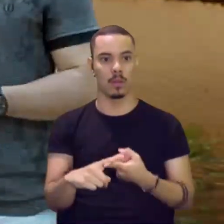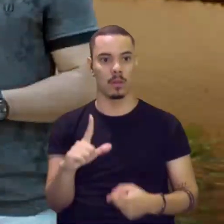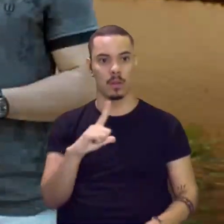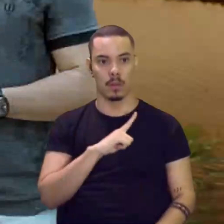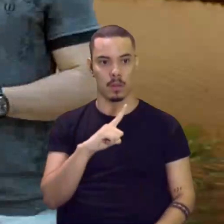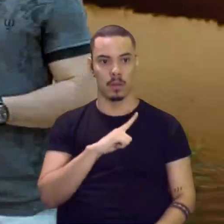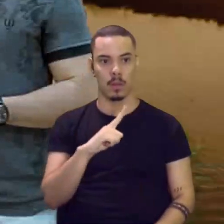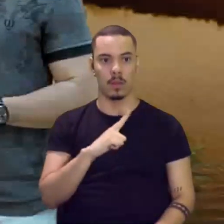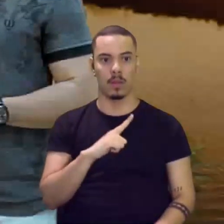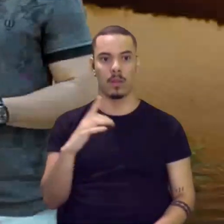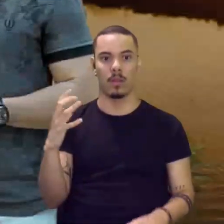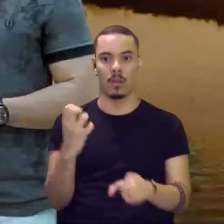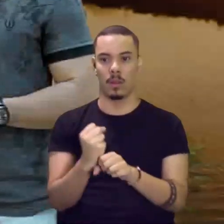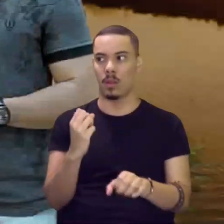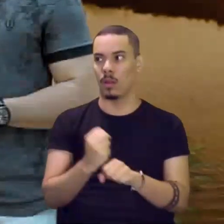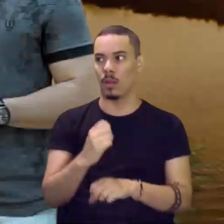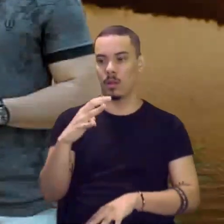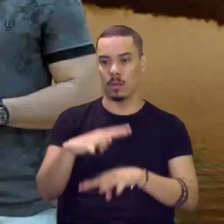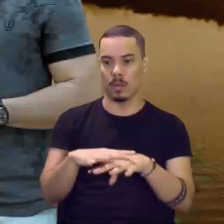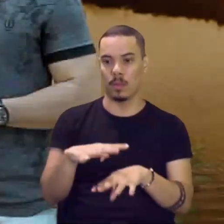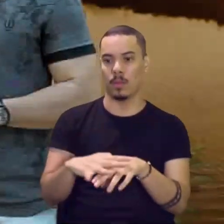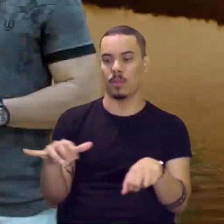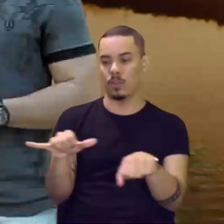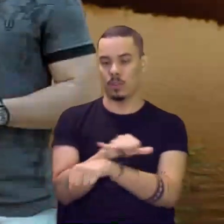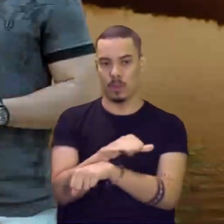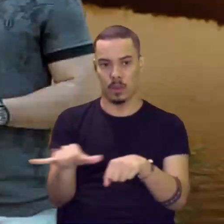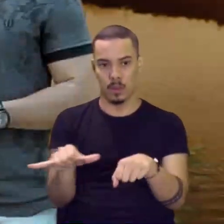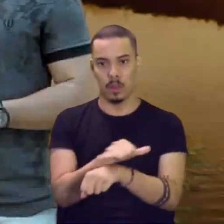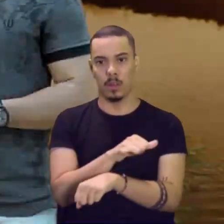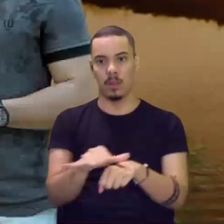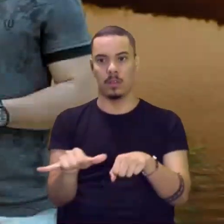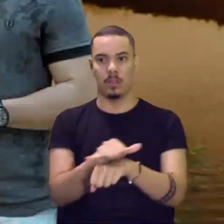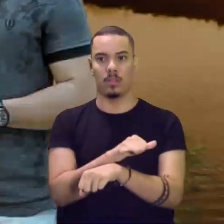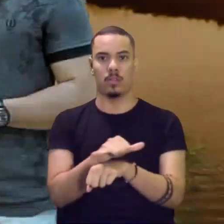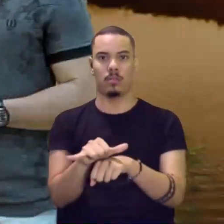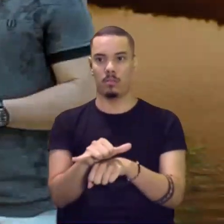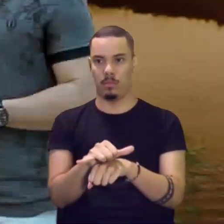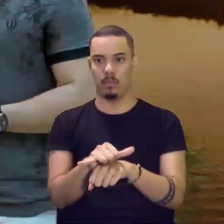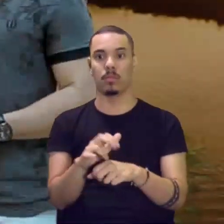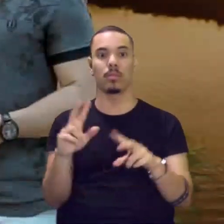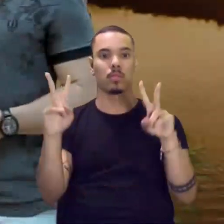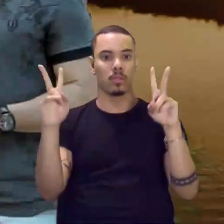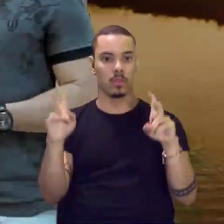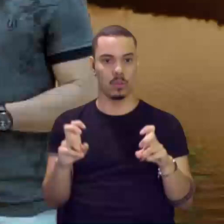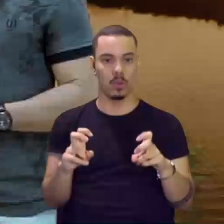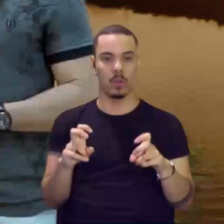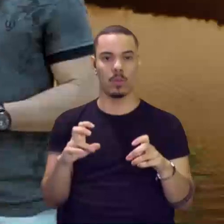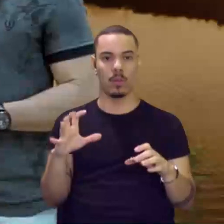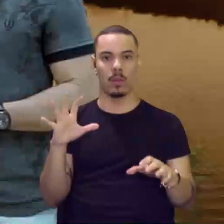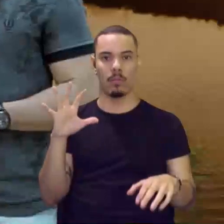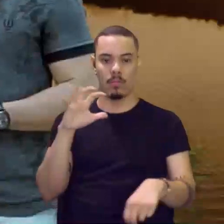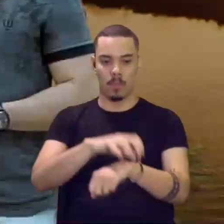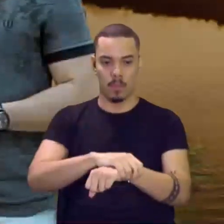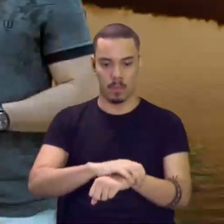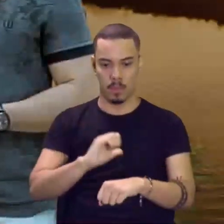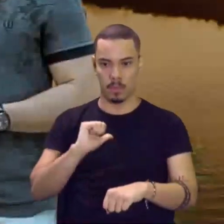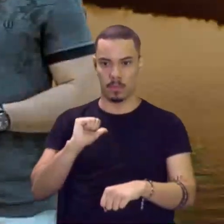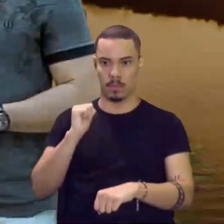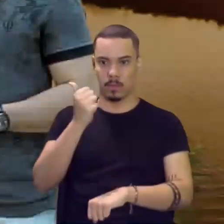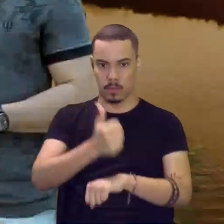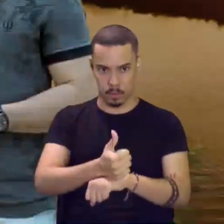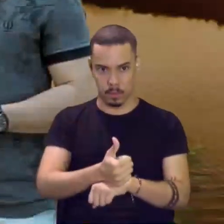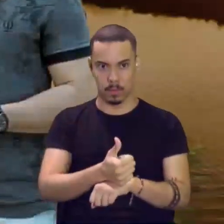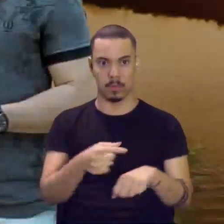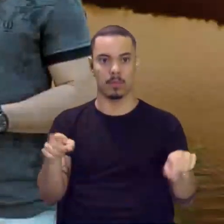muito cálculo matemático, ele exige muita estratégia. E com relação ao território e o poder,